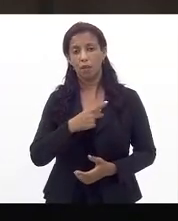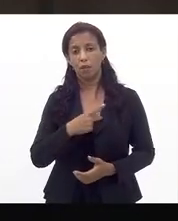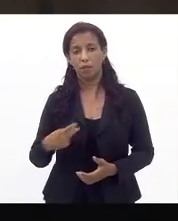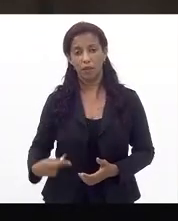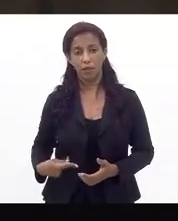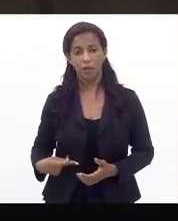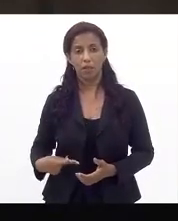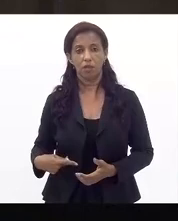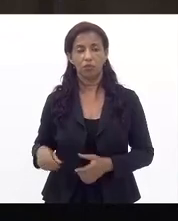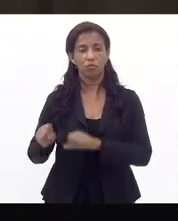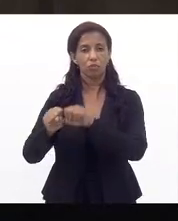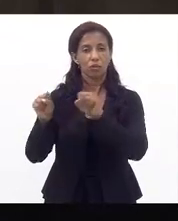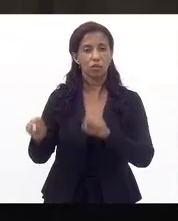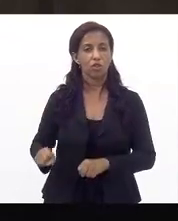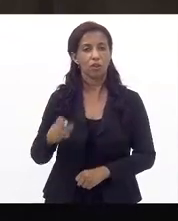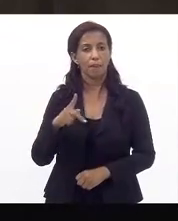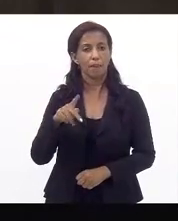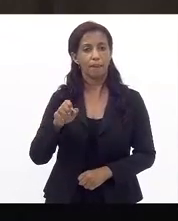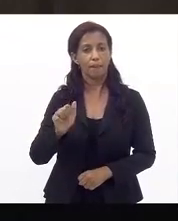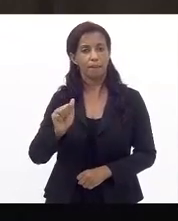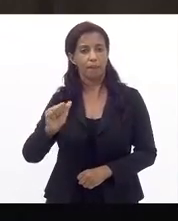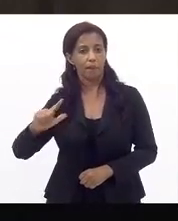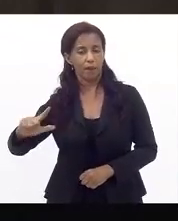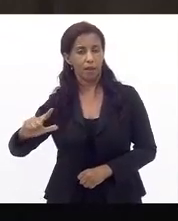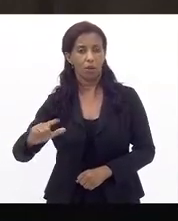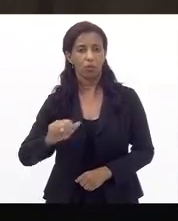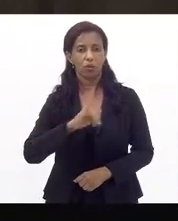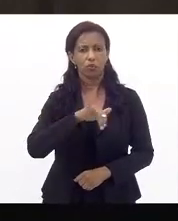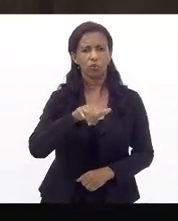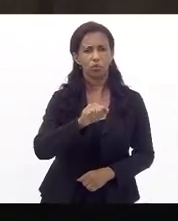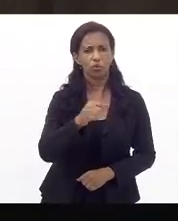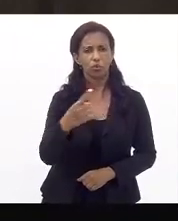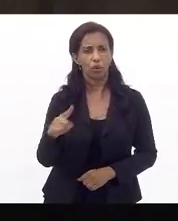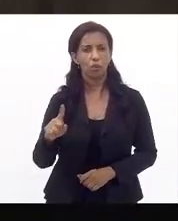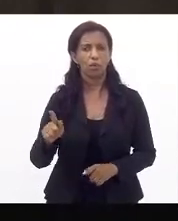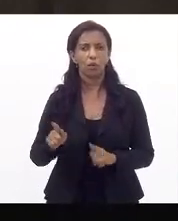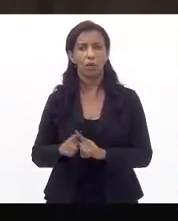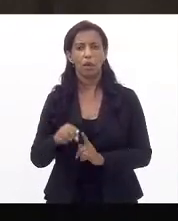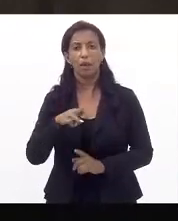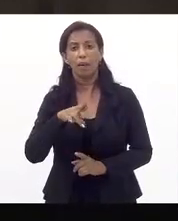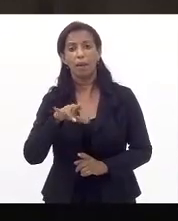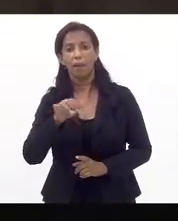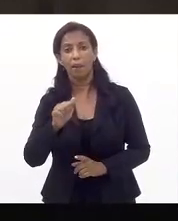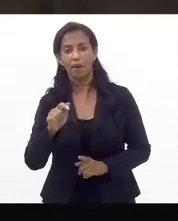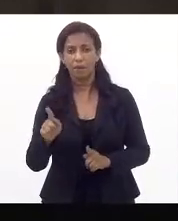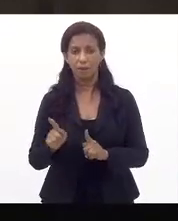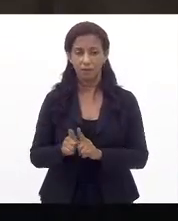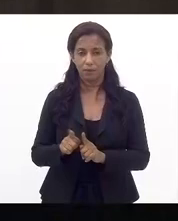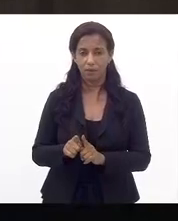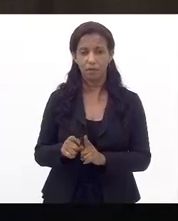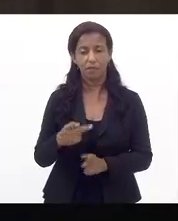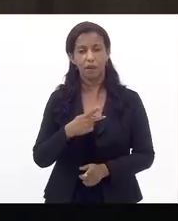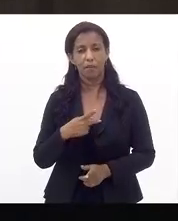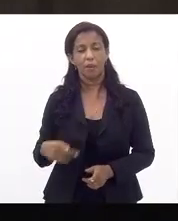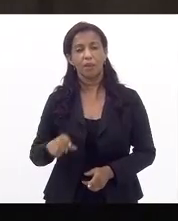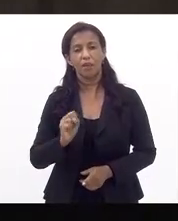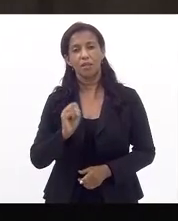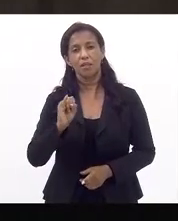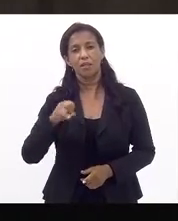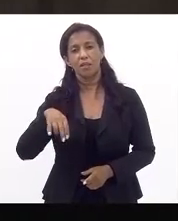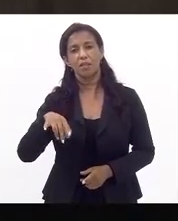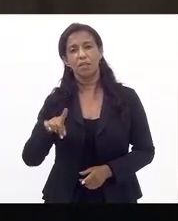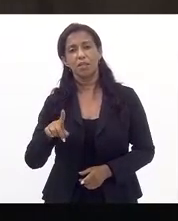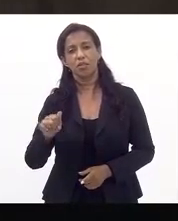sistema penal o João presidentes da gaze e a Márcia que não está aqui presidente do sindepol